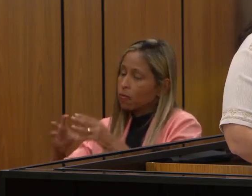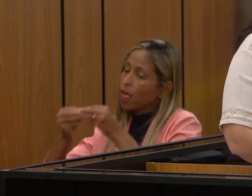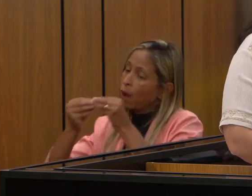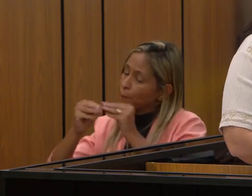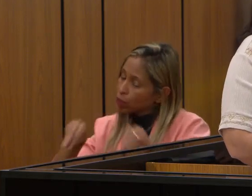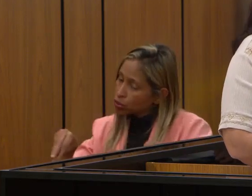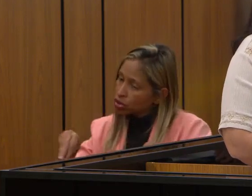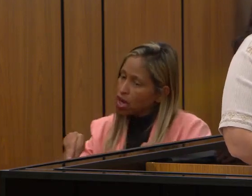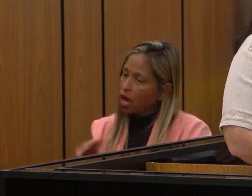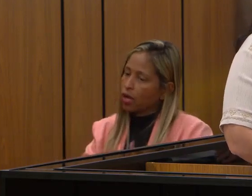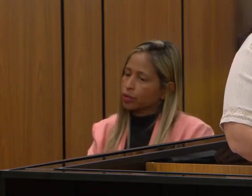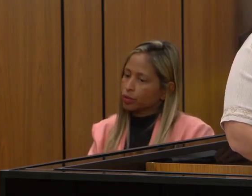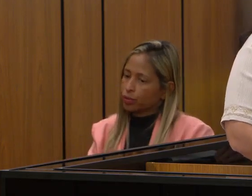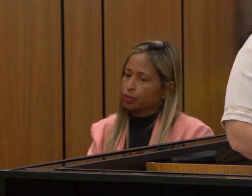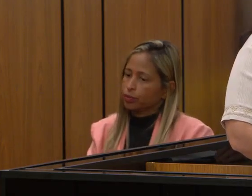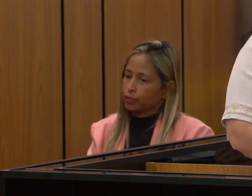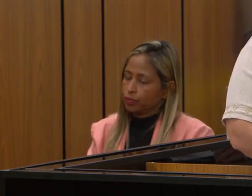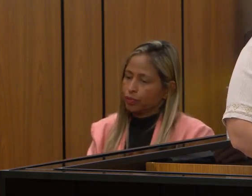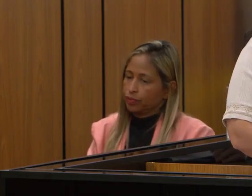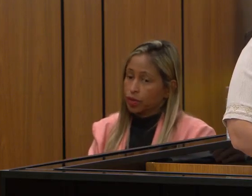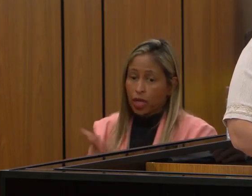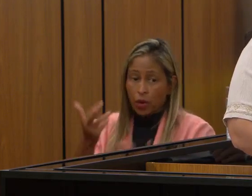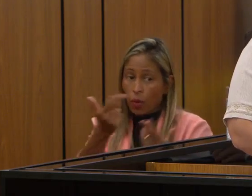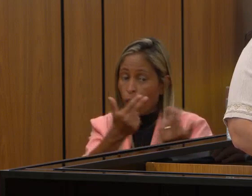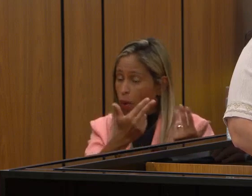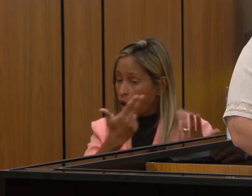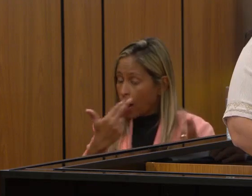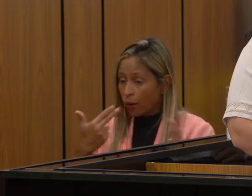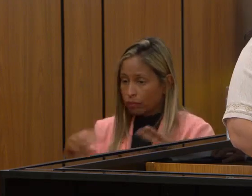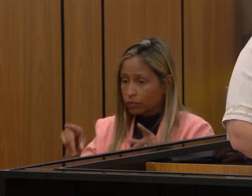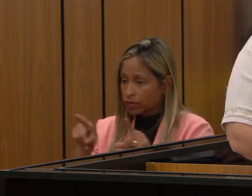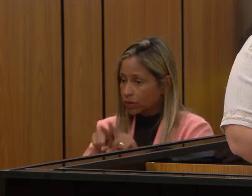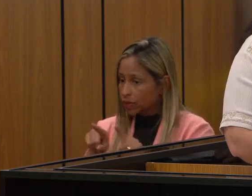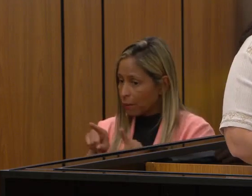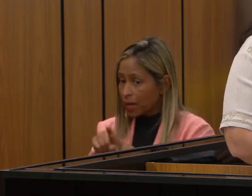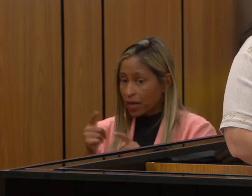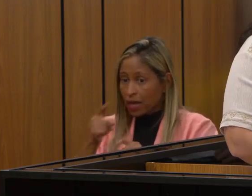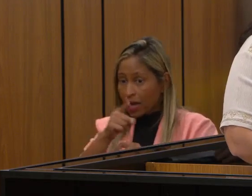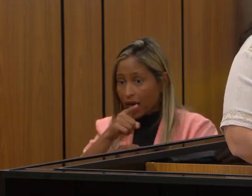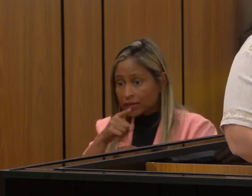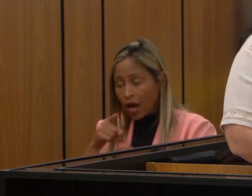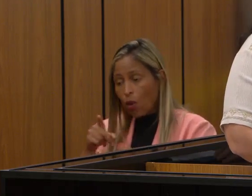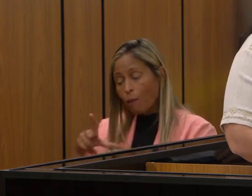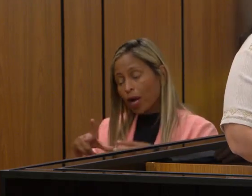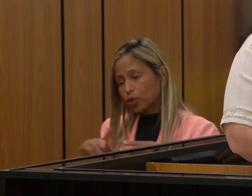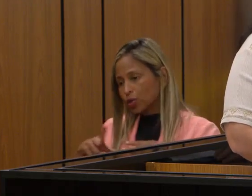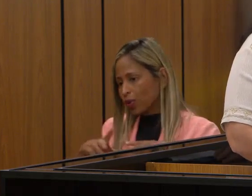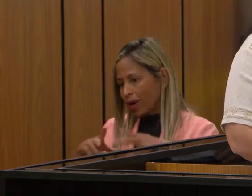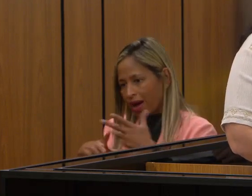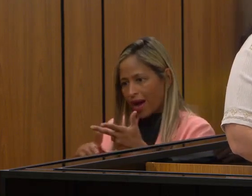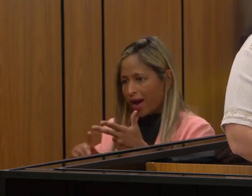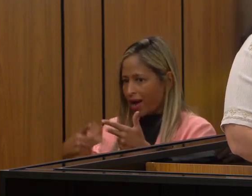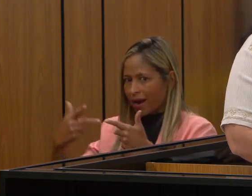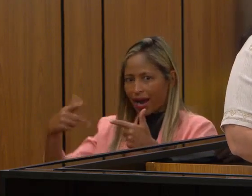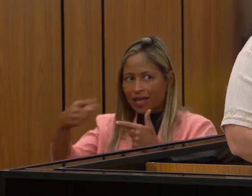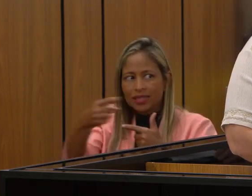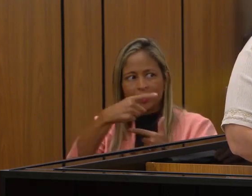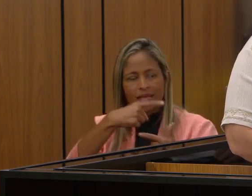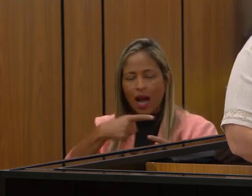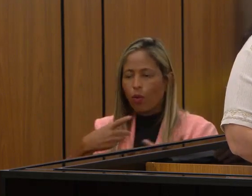com essa coisa aí igual todos vocês né cada um no seu caso Cada um na sua